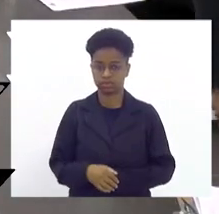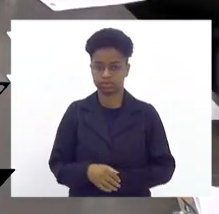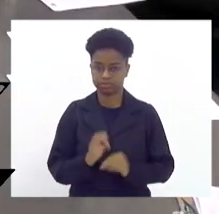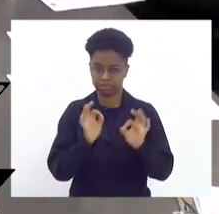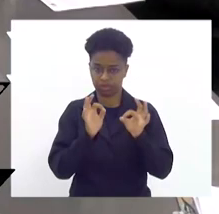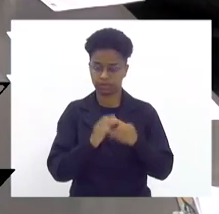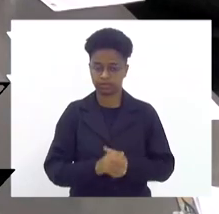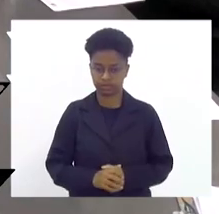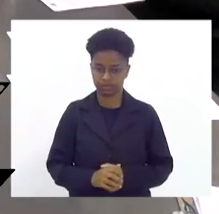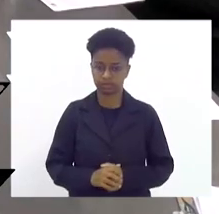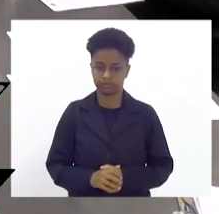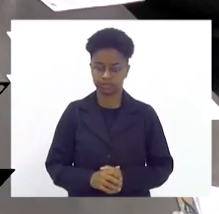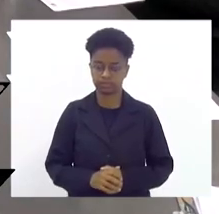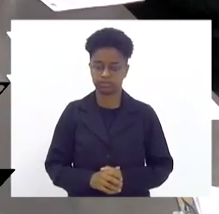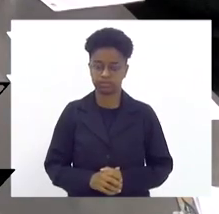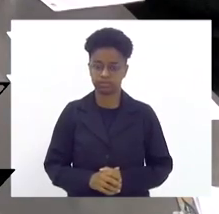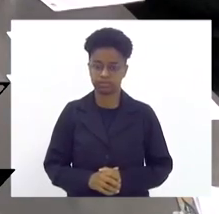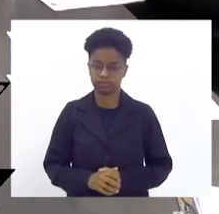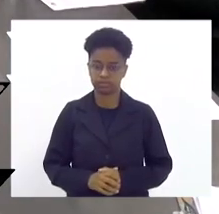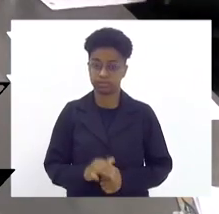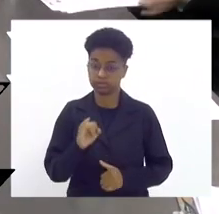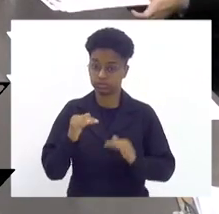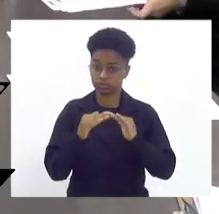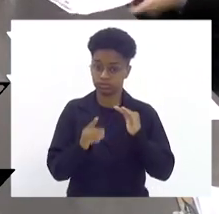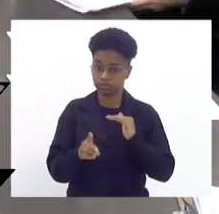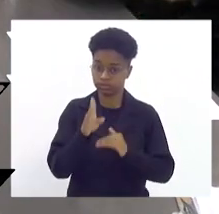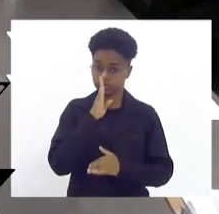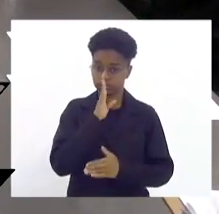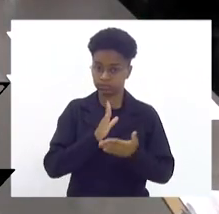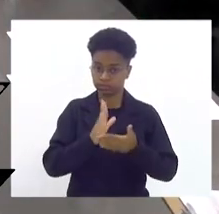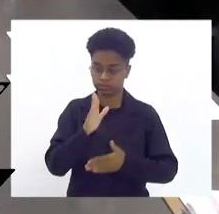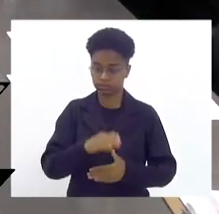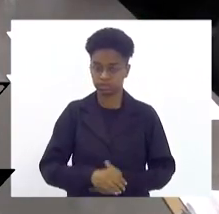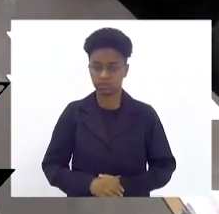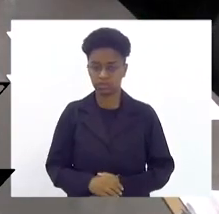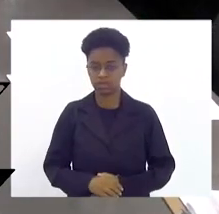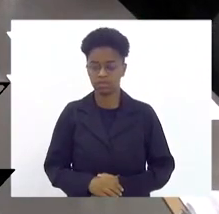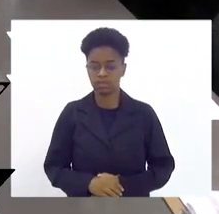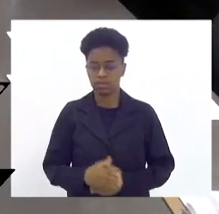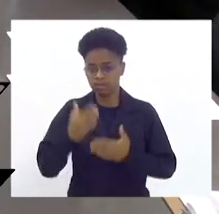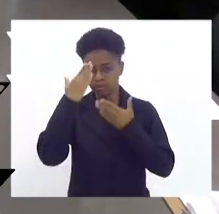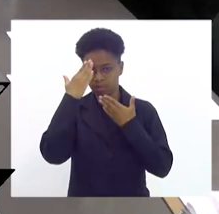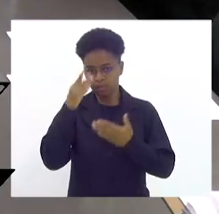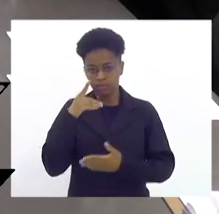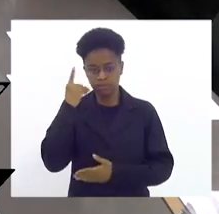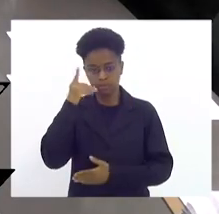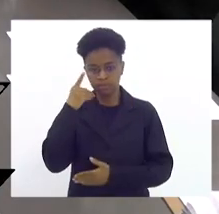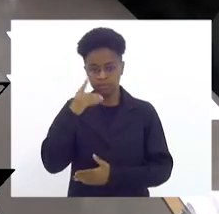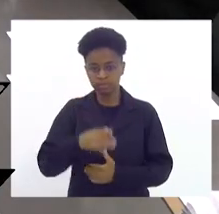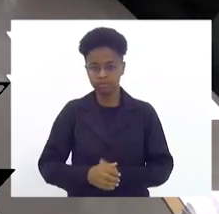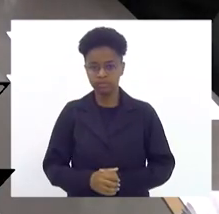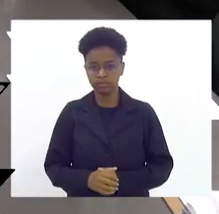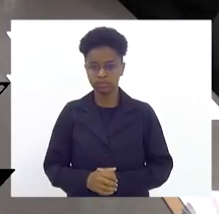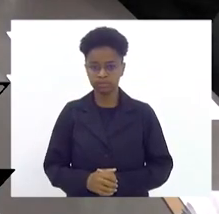Perfeito. Pela CCJ. Senhores que aprovam, permaneçam como estão, aprovado. Obrigado, deputado Guilherme.